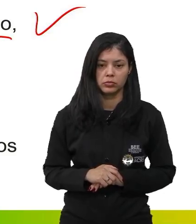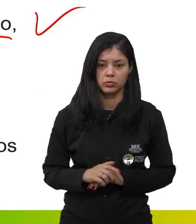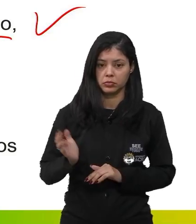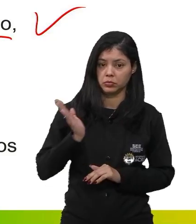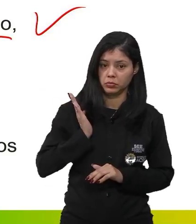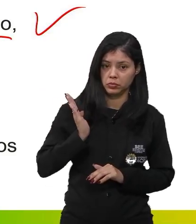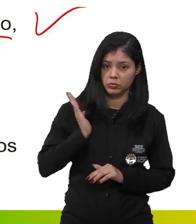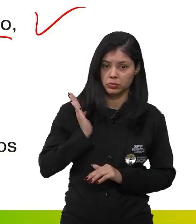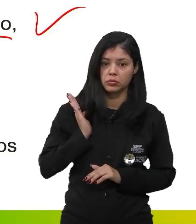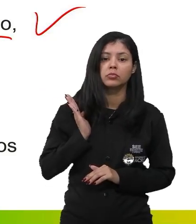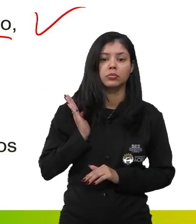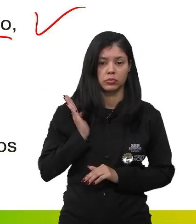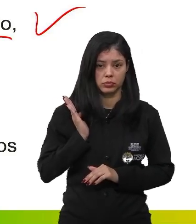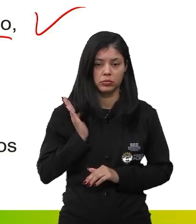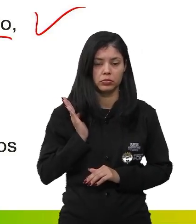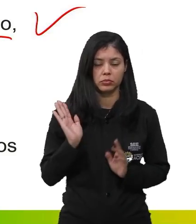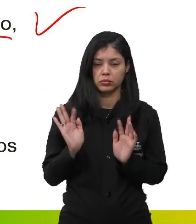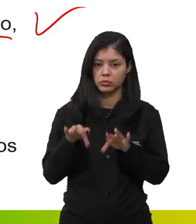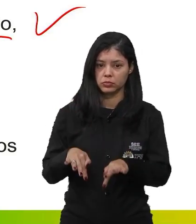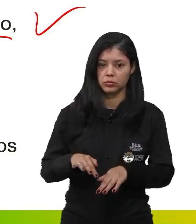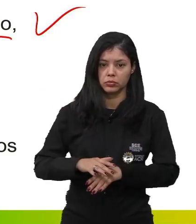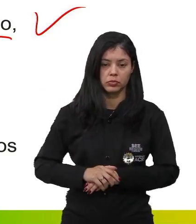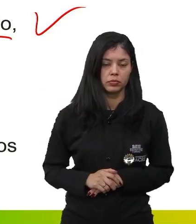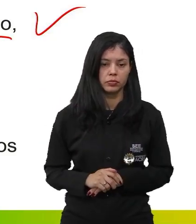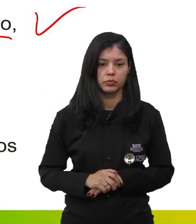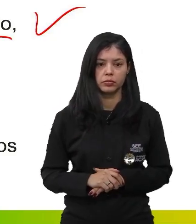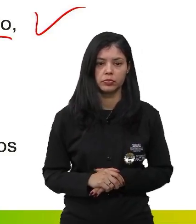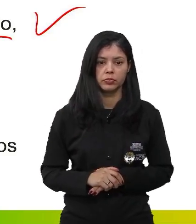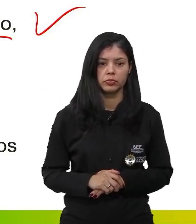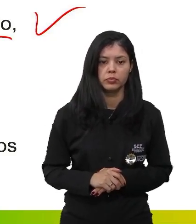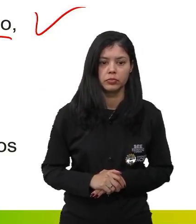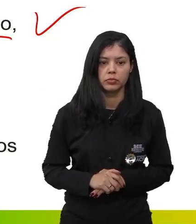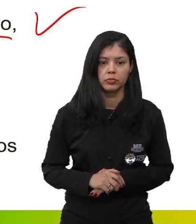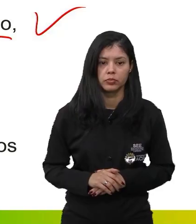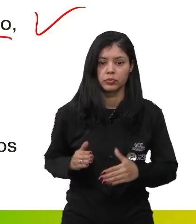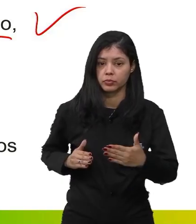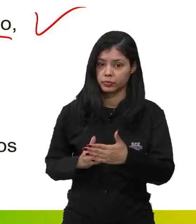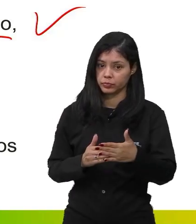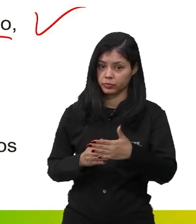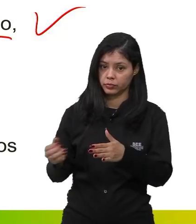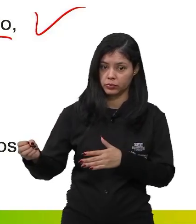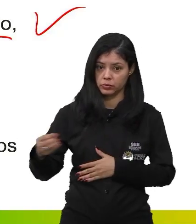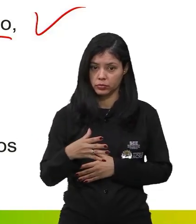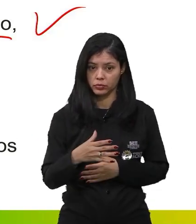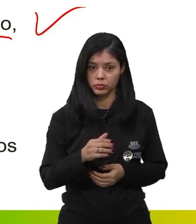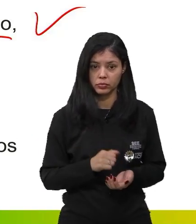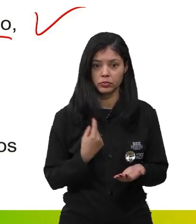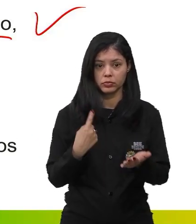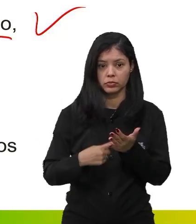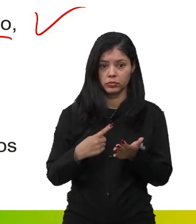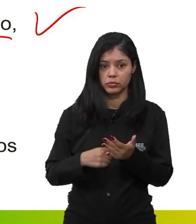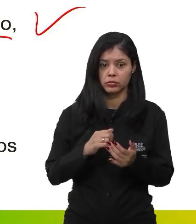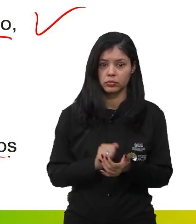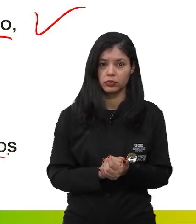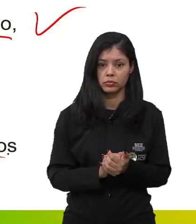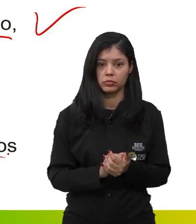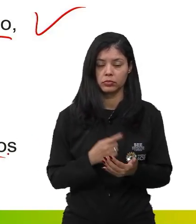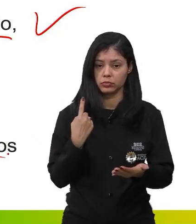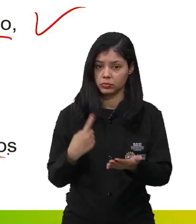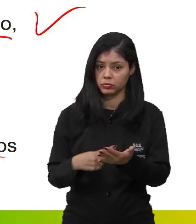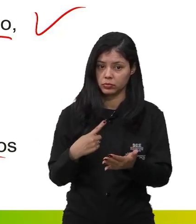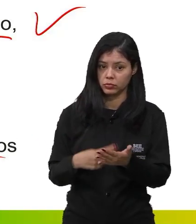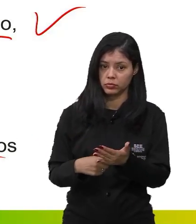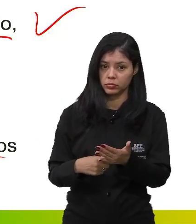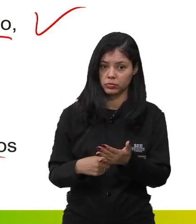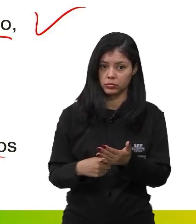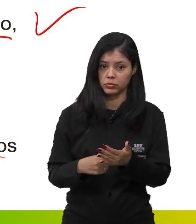burguesia portuguesa, enfim. Novos limites. tratados posteriores